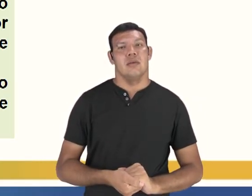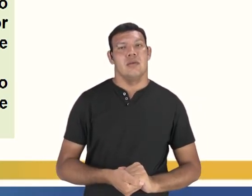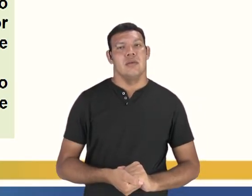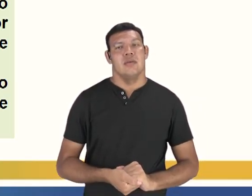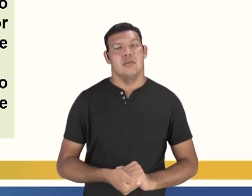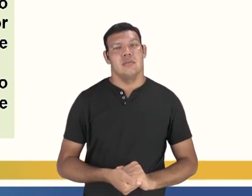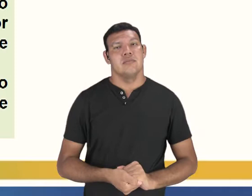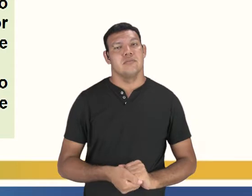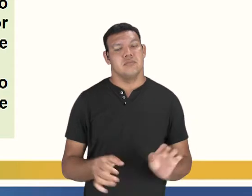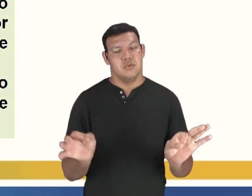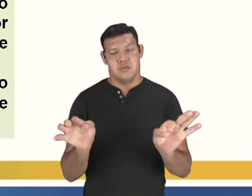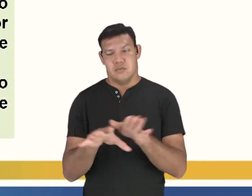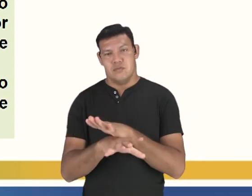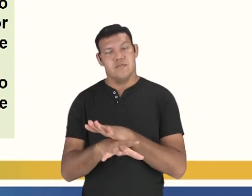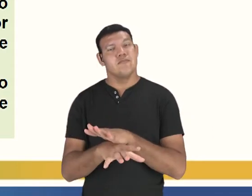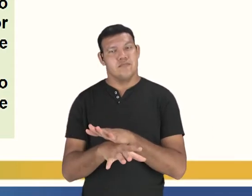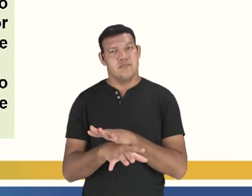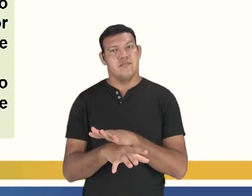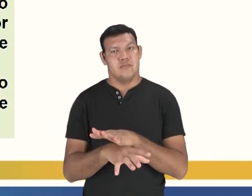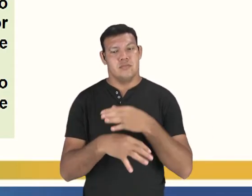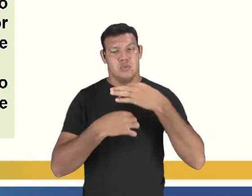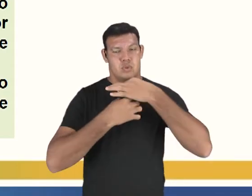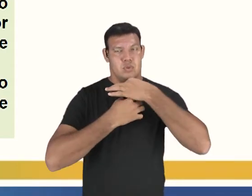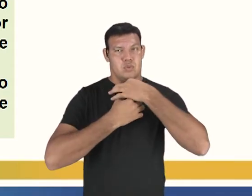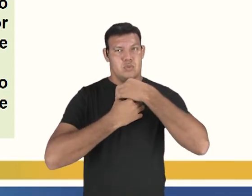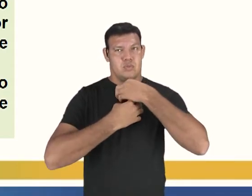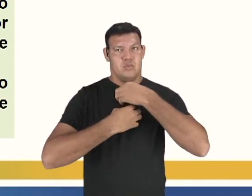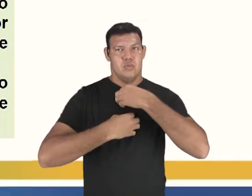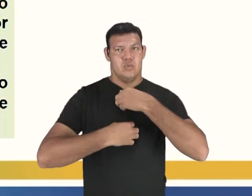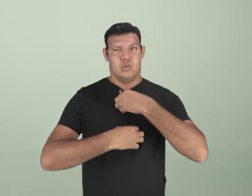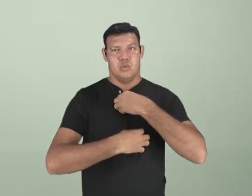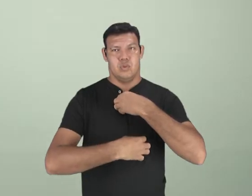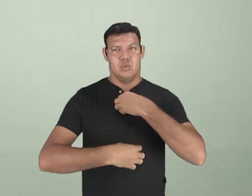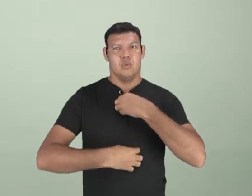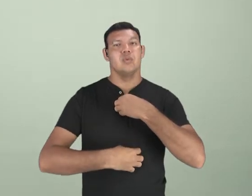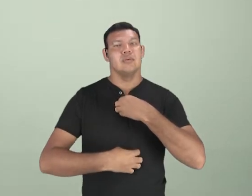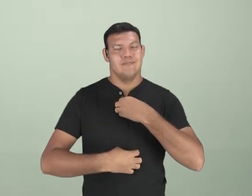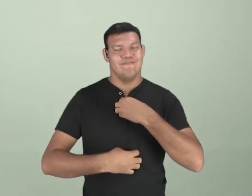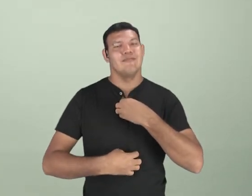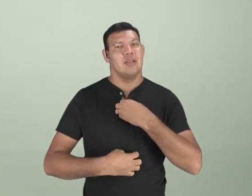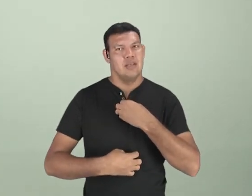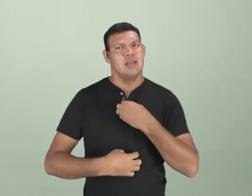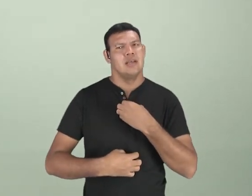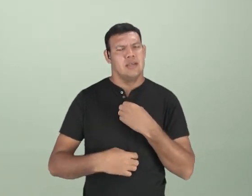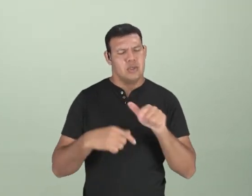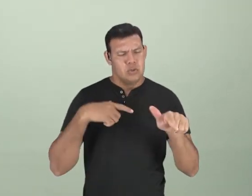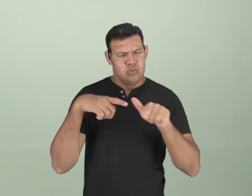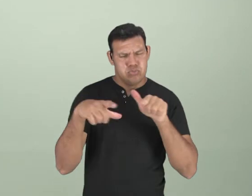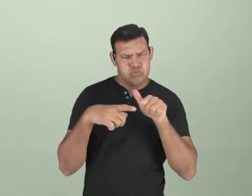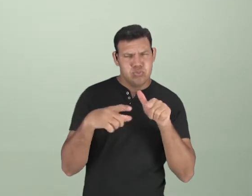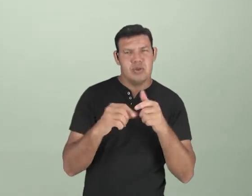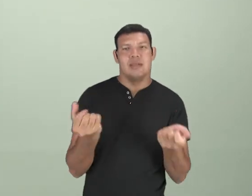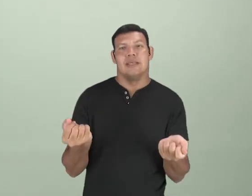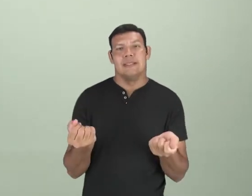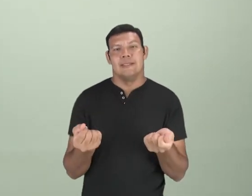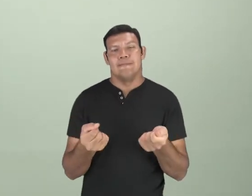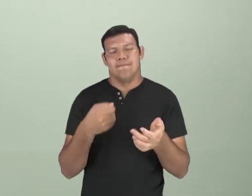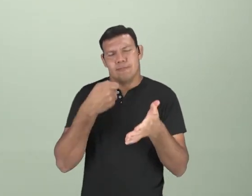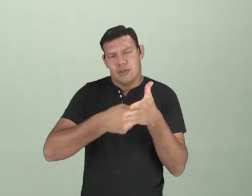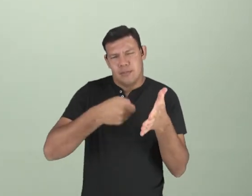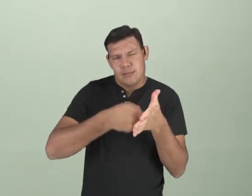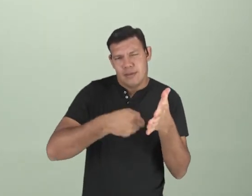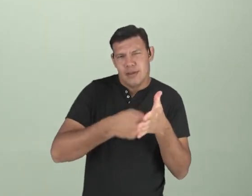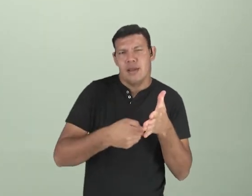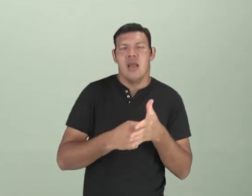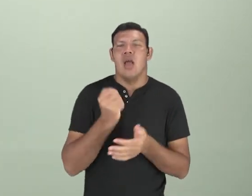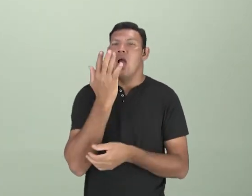porção terminal do sistema digestivo, tá? Então é o sistema digestivo que faz todo esse trabalho, né? Pega o alimento ali, né, que